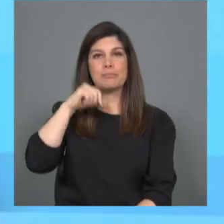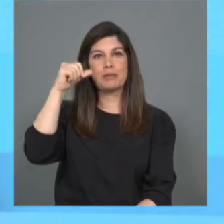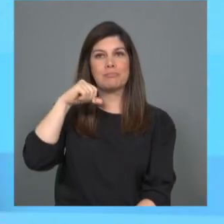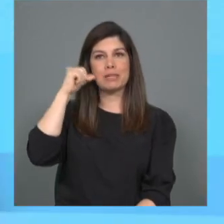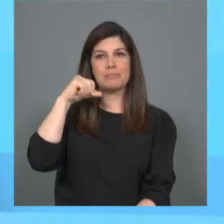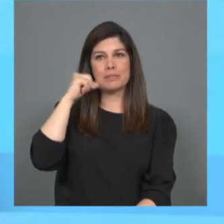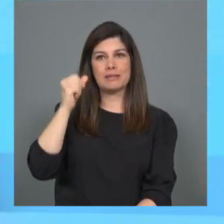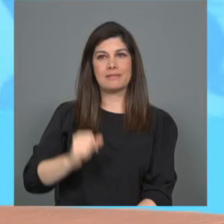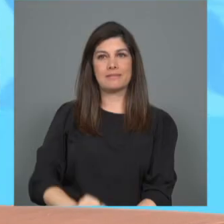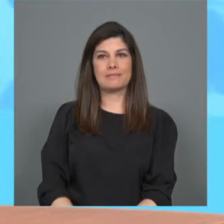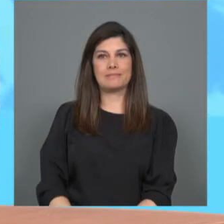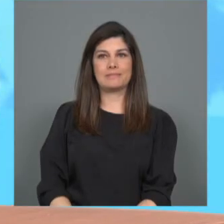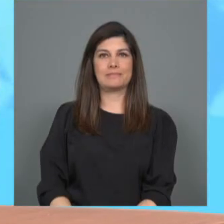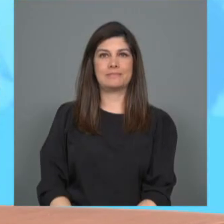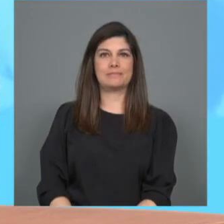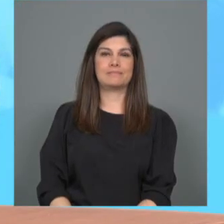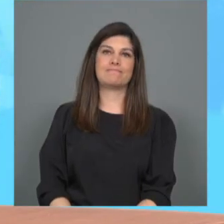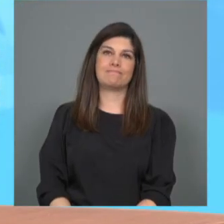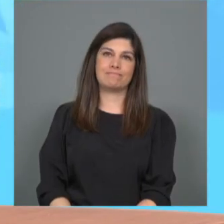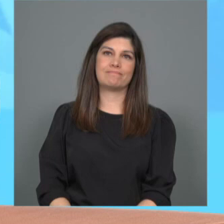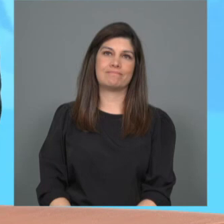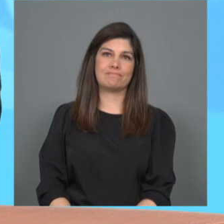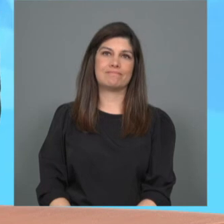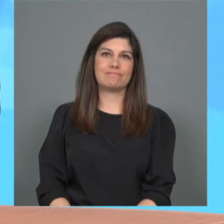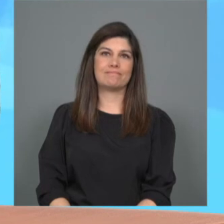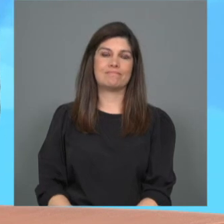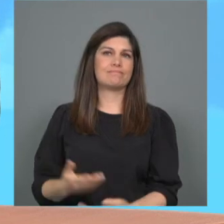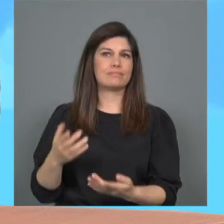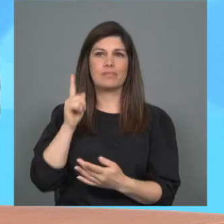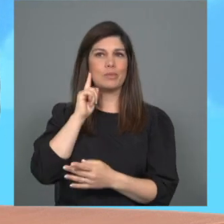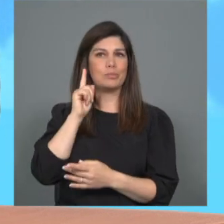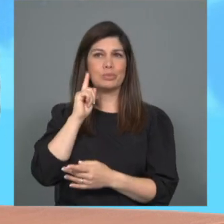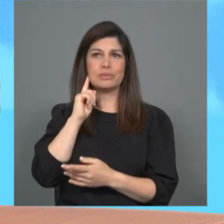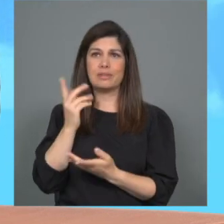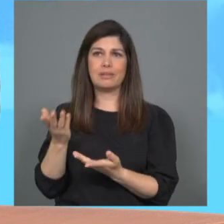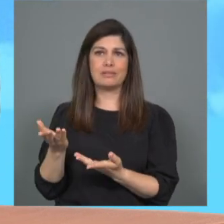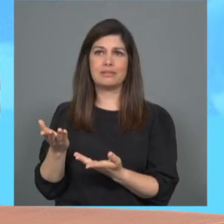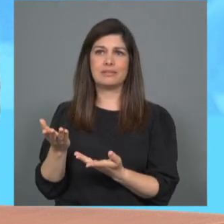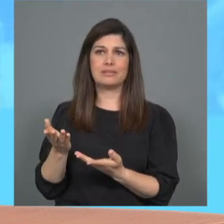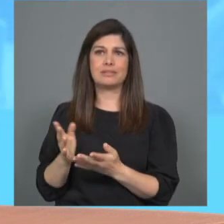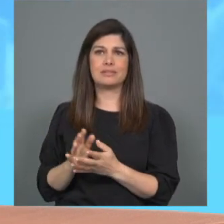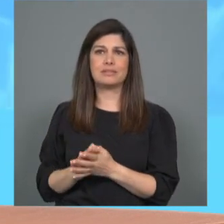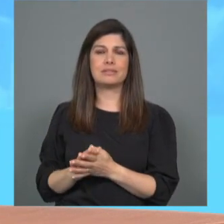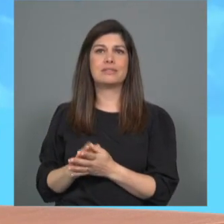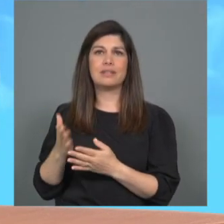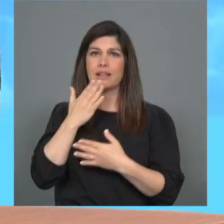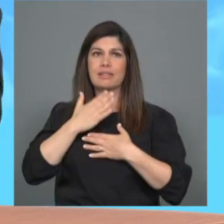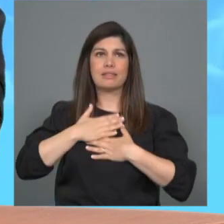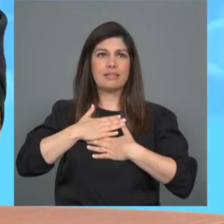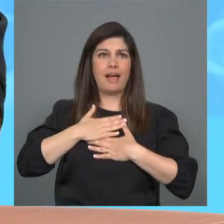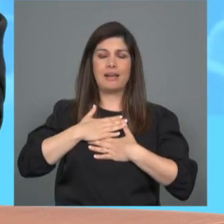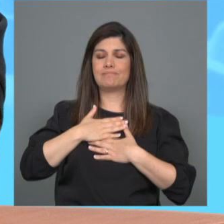então, é realmente uma atitude muito importante e que nos permite sobreviver, digamos